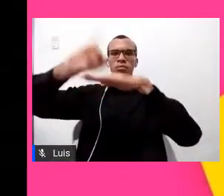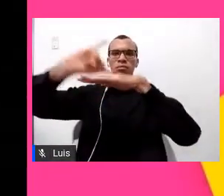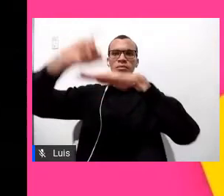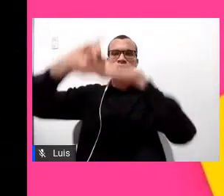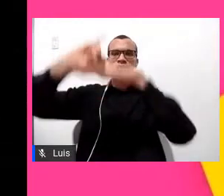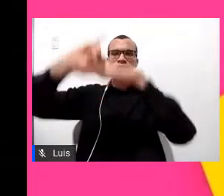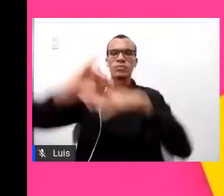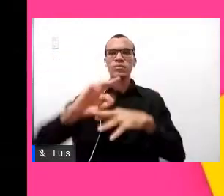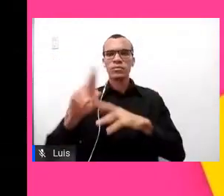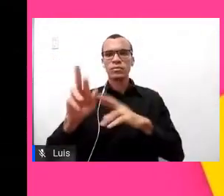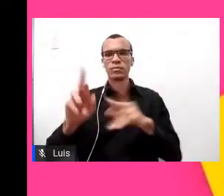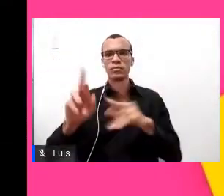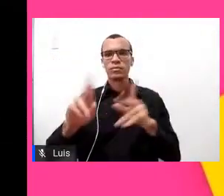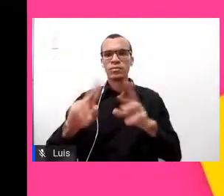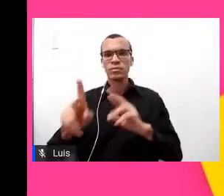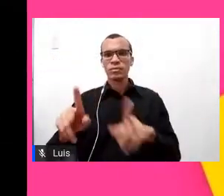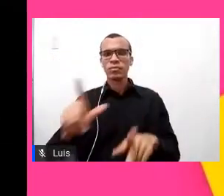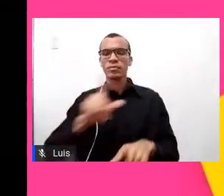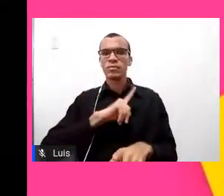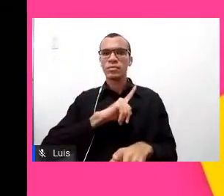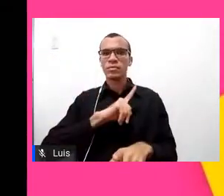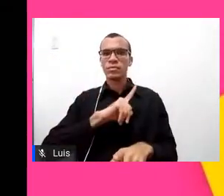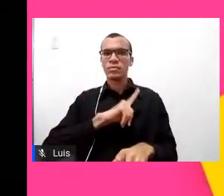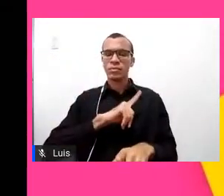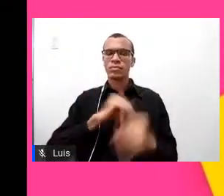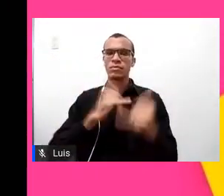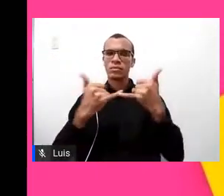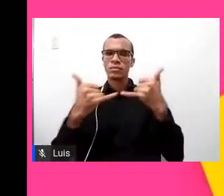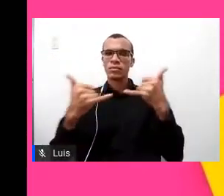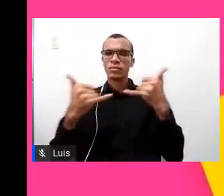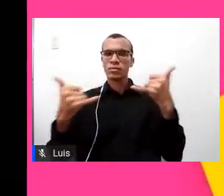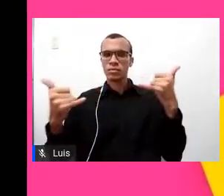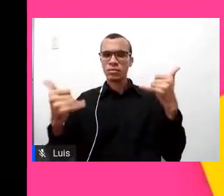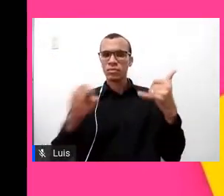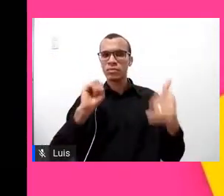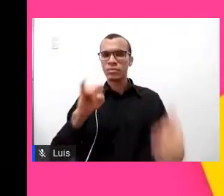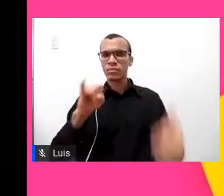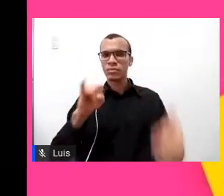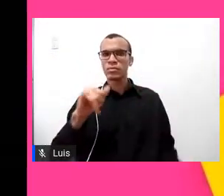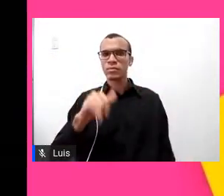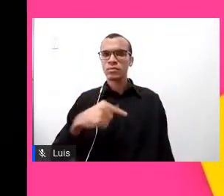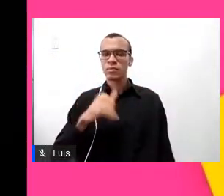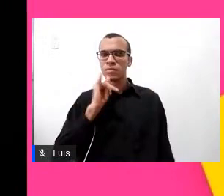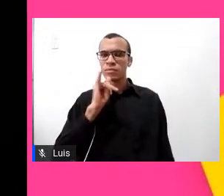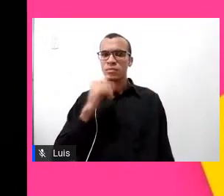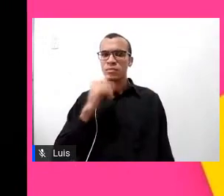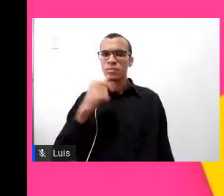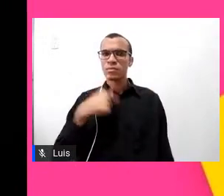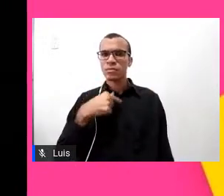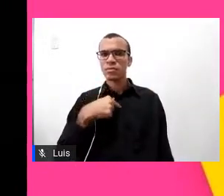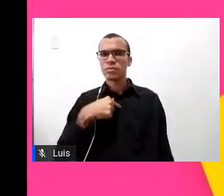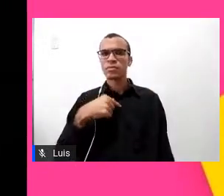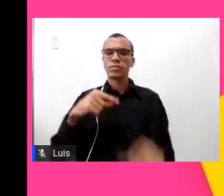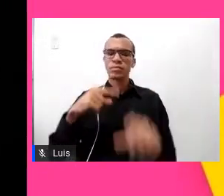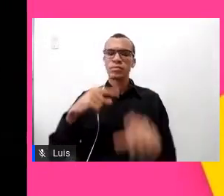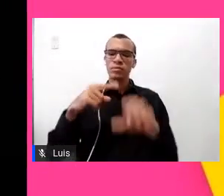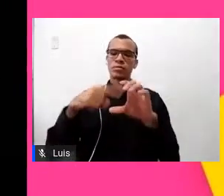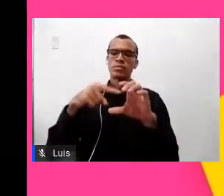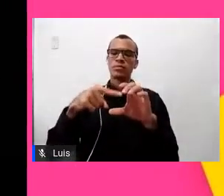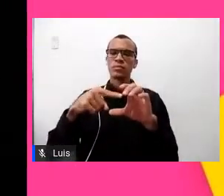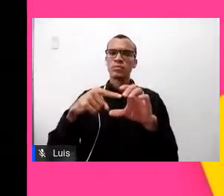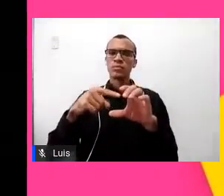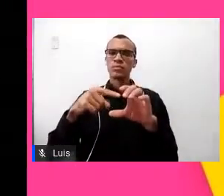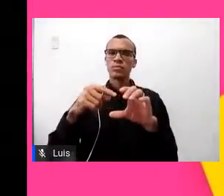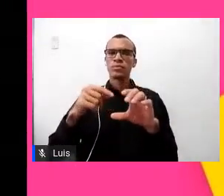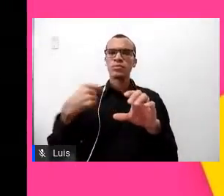tenho um fio aqui, ó. Se eu prendesse o motor aqui em cima e eu ligasse o fio